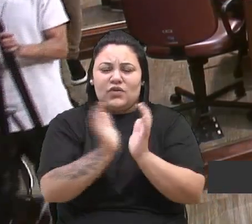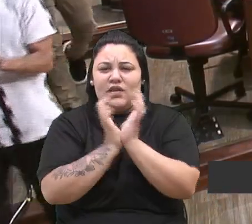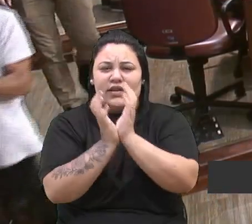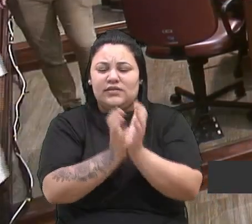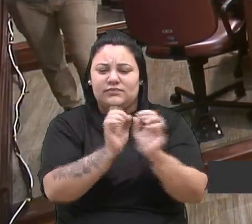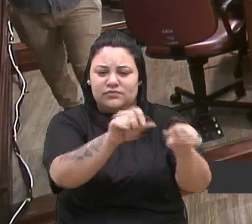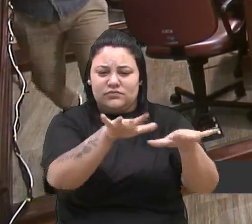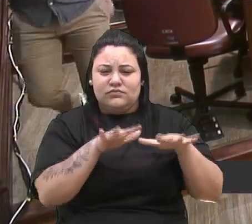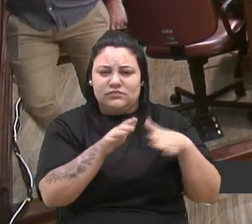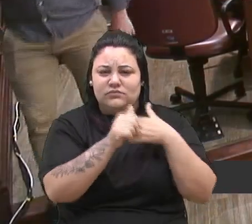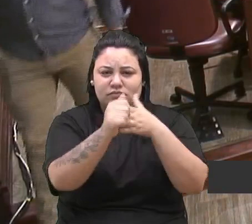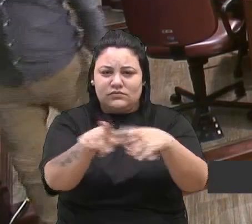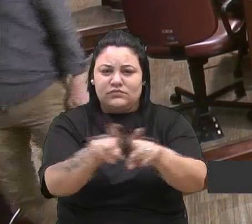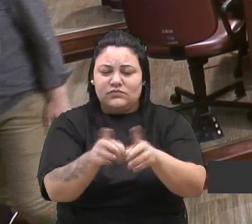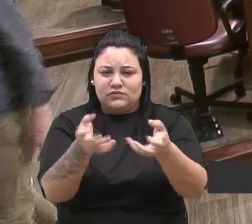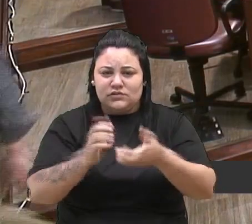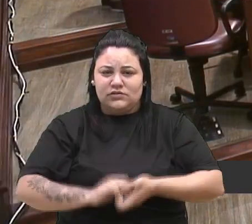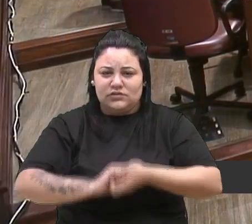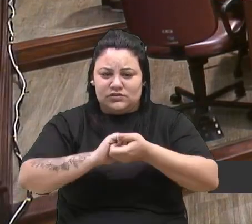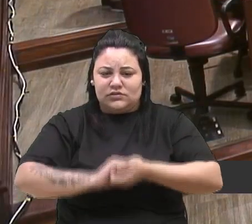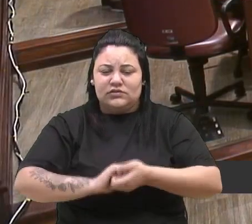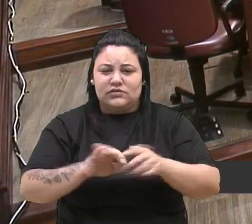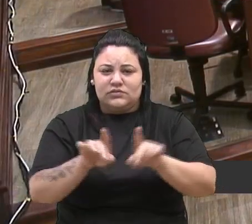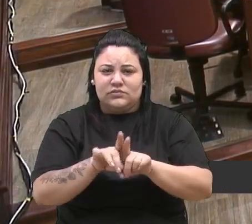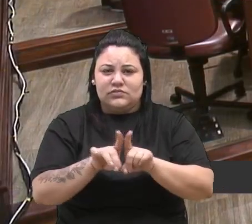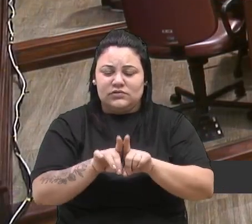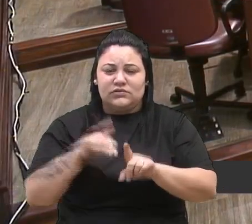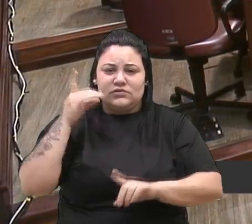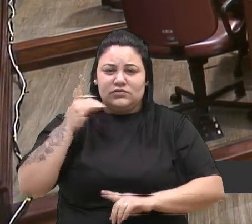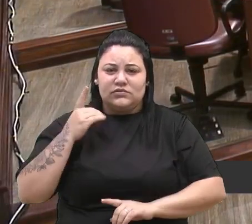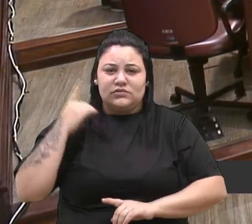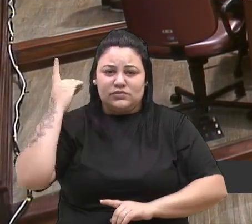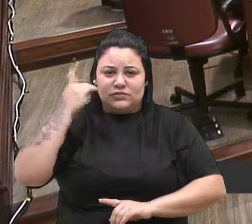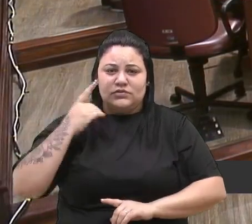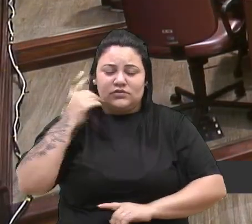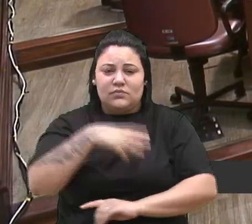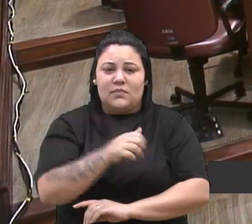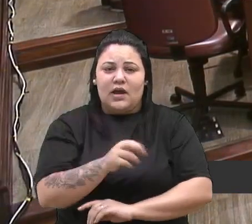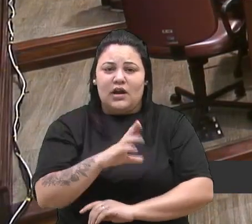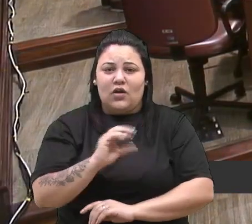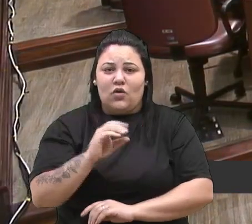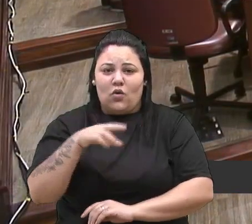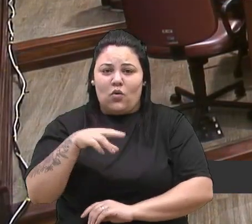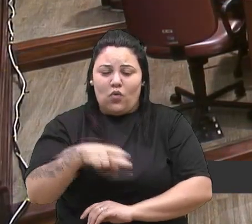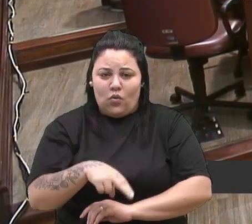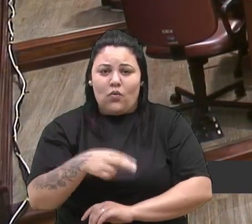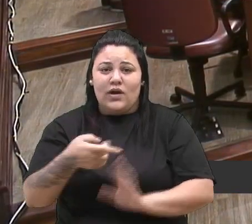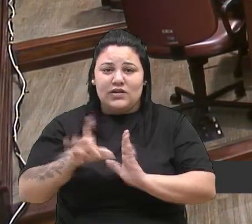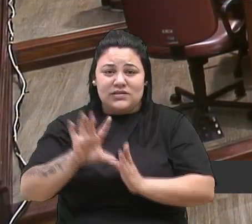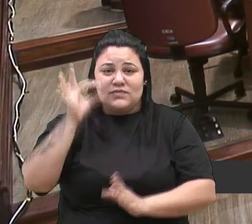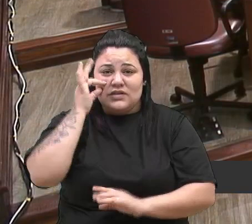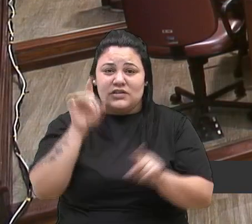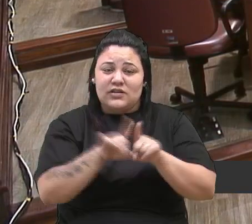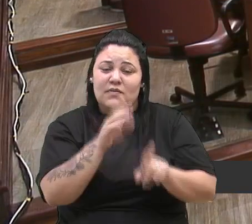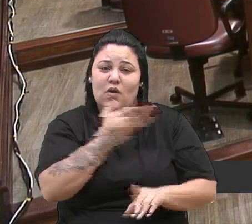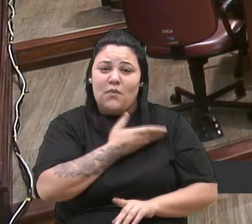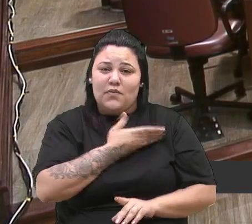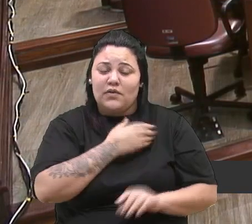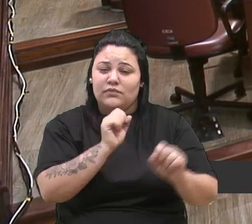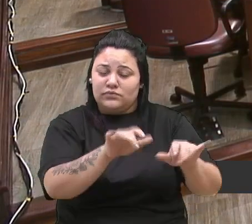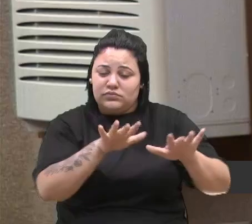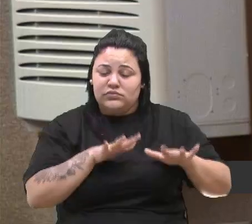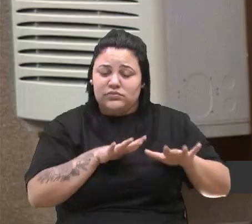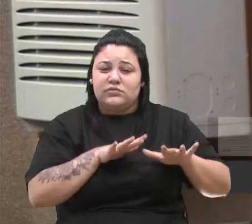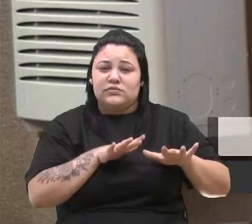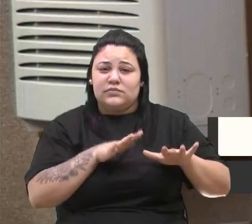assiste. Queria aqui saudar também o deputado Marcon, que estava aqui, meus amigos da plateia, querido amigo Lete, meu